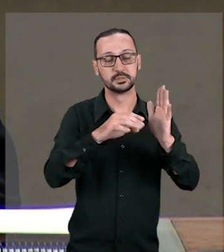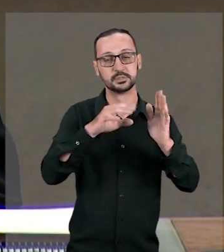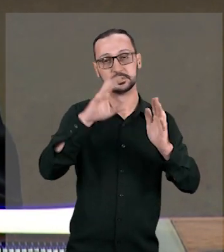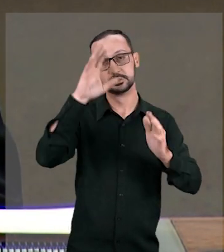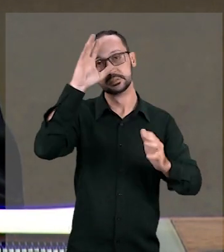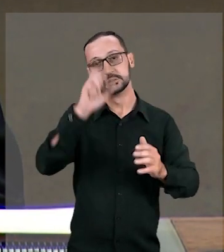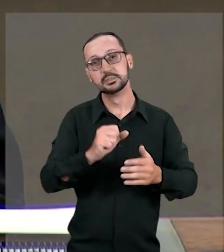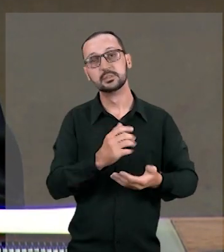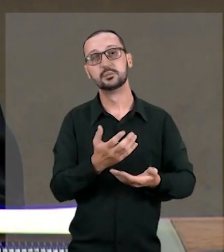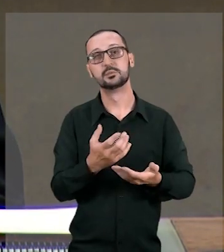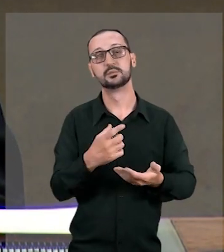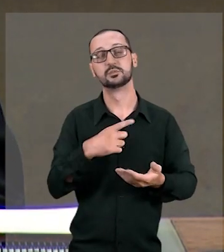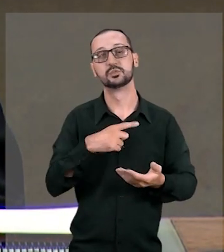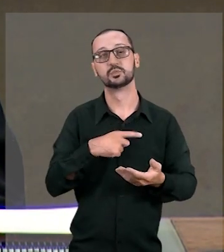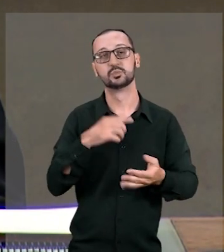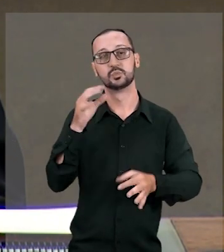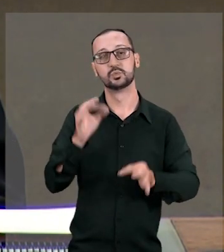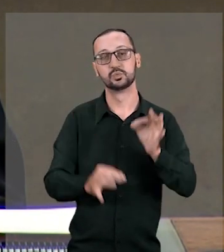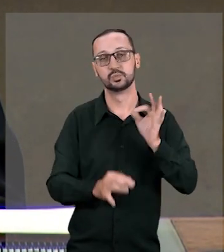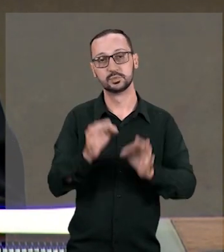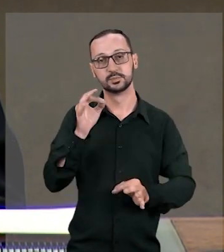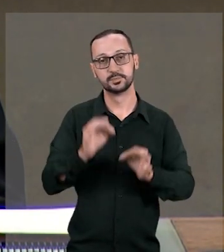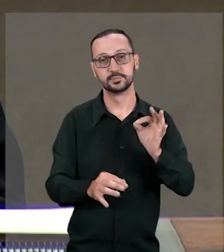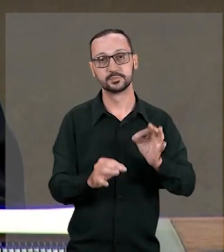decisão de um juiz